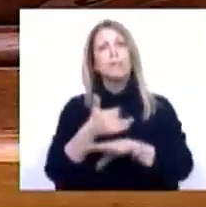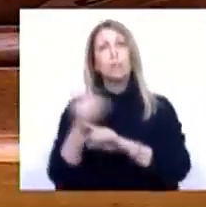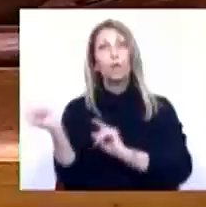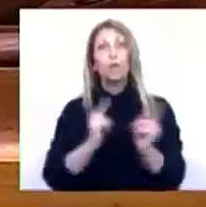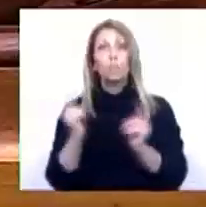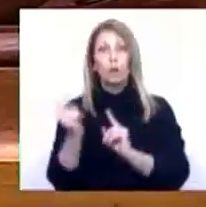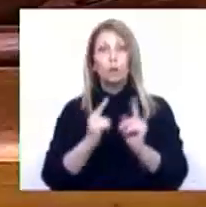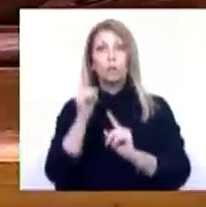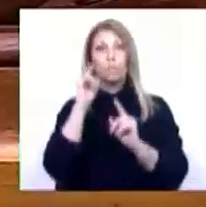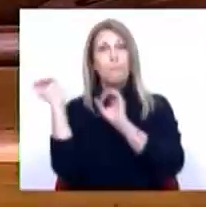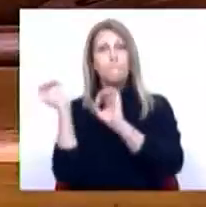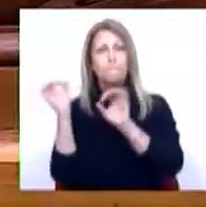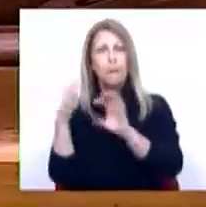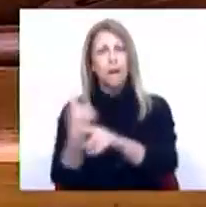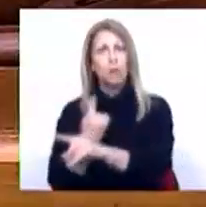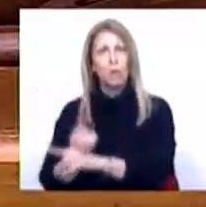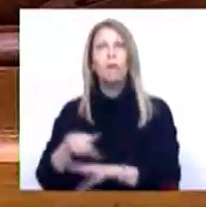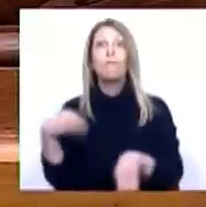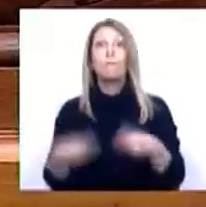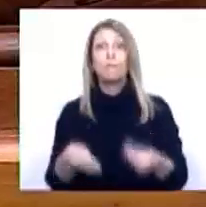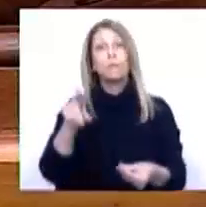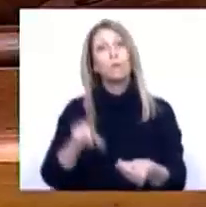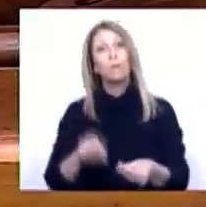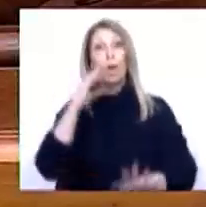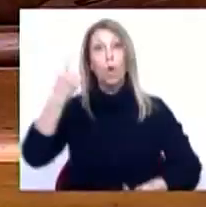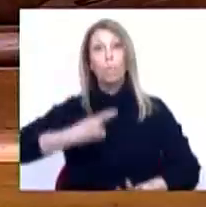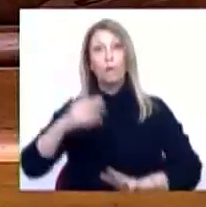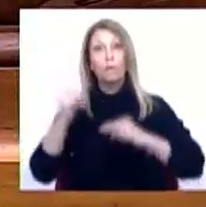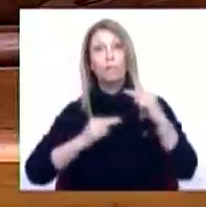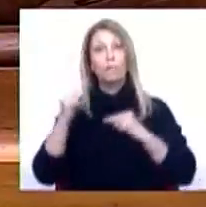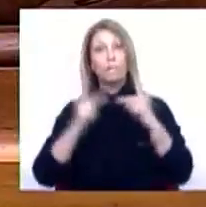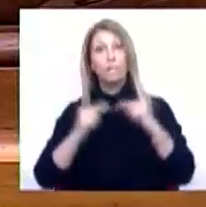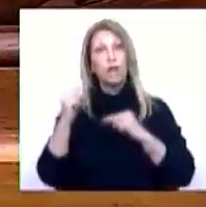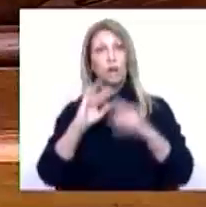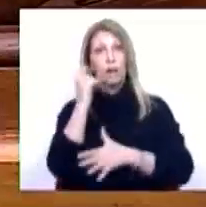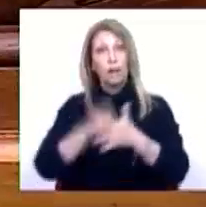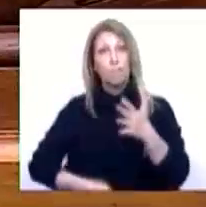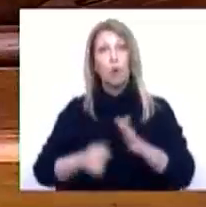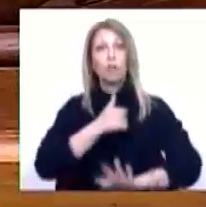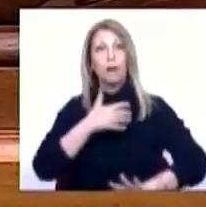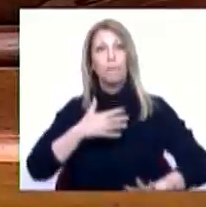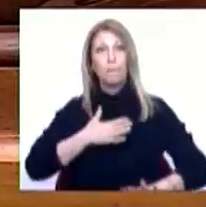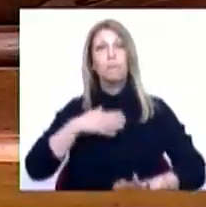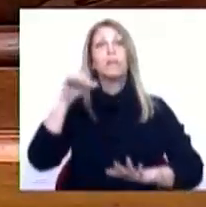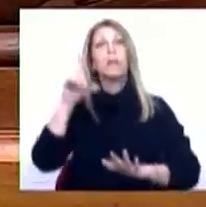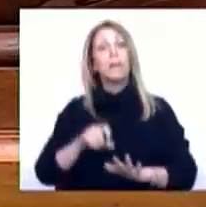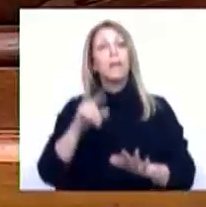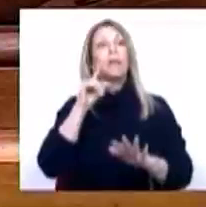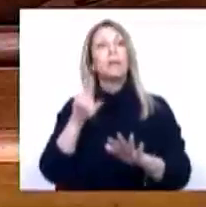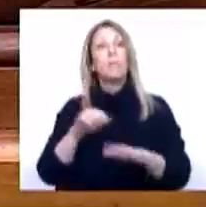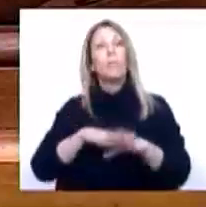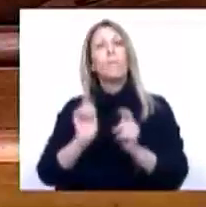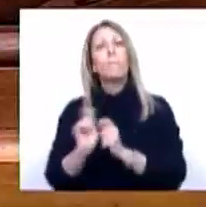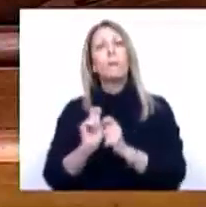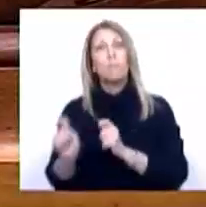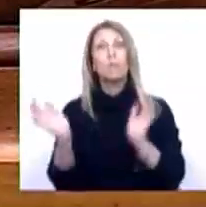a limitação e flexibilização das obrigações fiscais das empresas e o diferimento dos pagamentos para a segurança social,